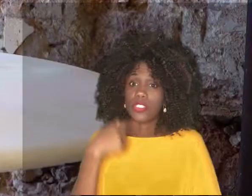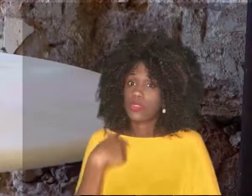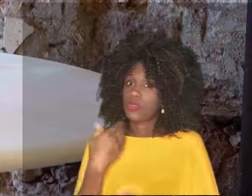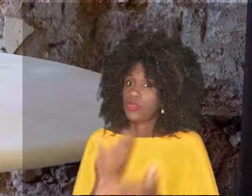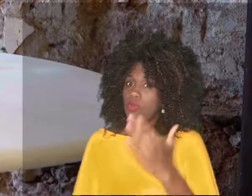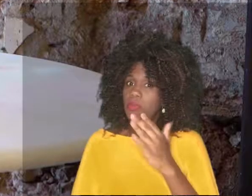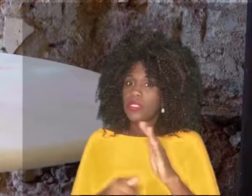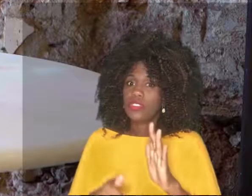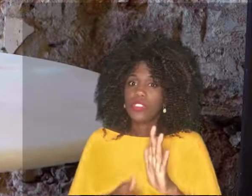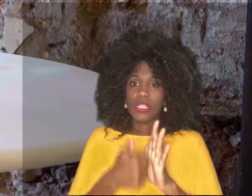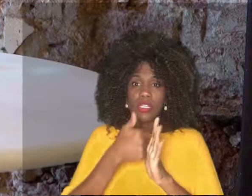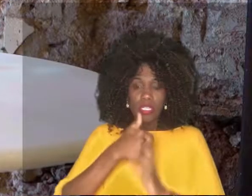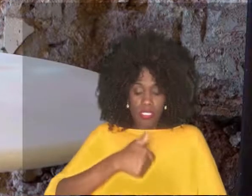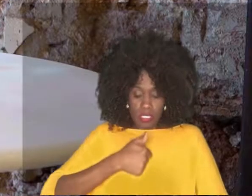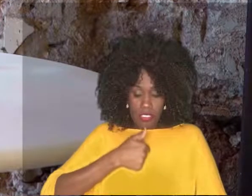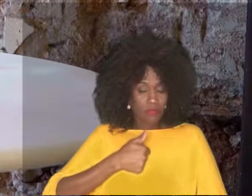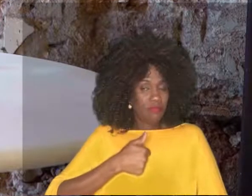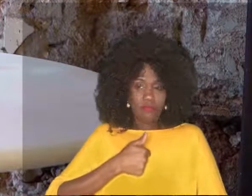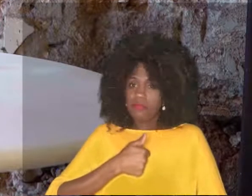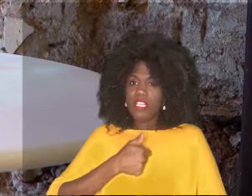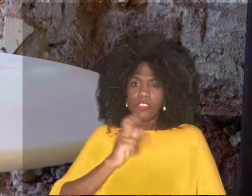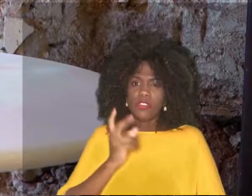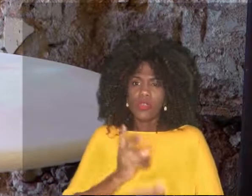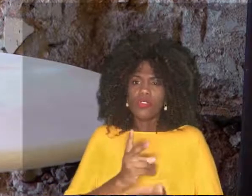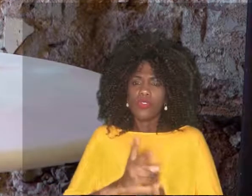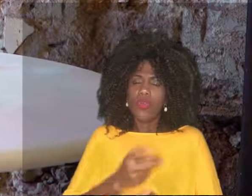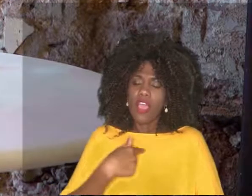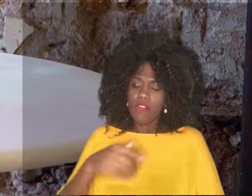autoestima. Eu praticamente